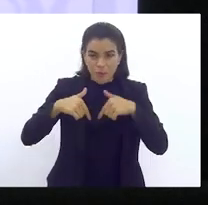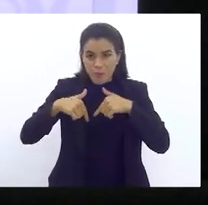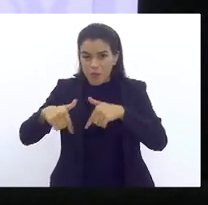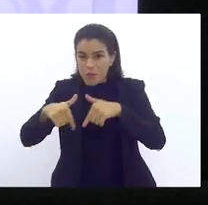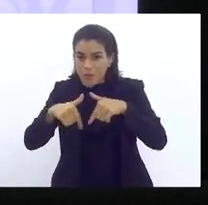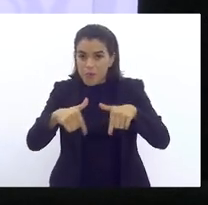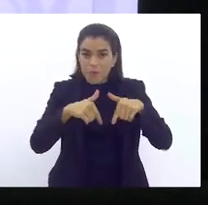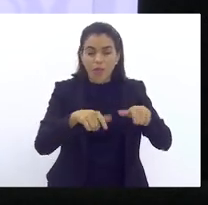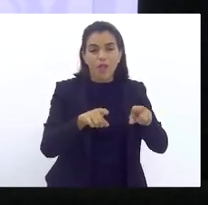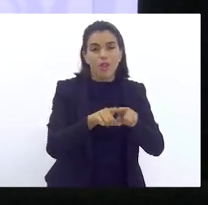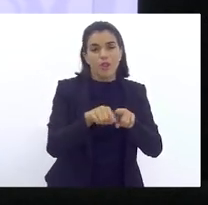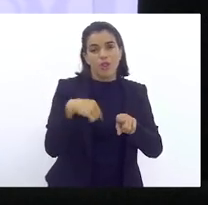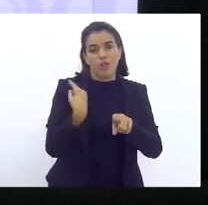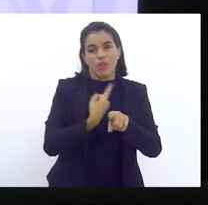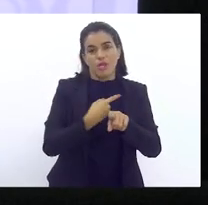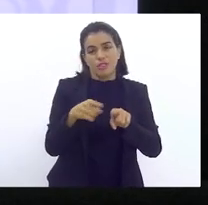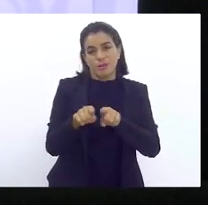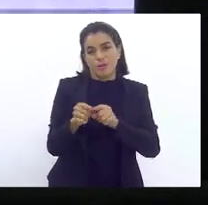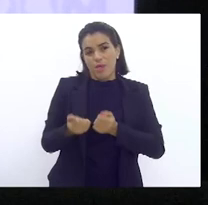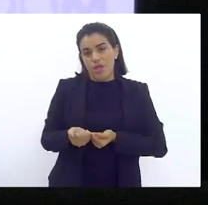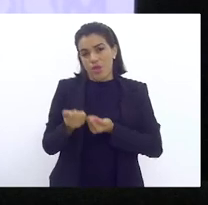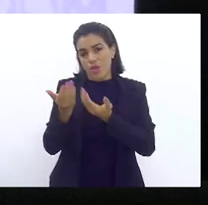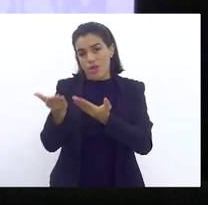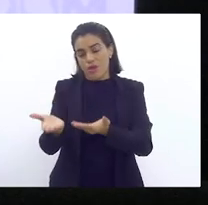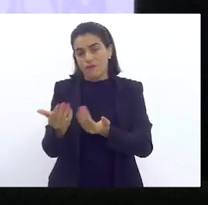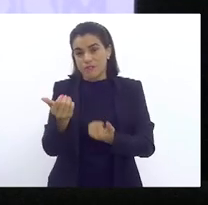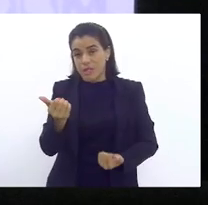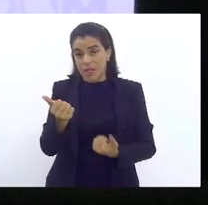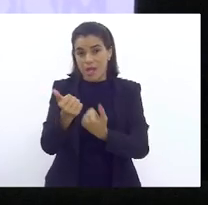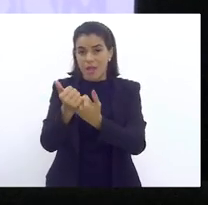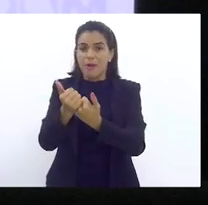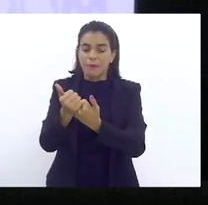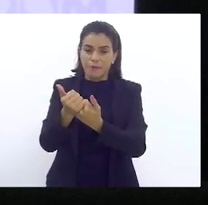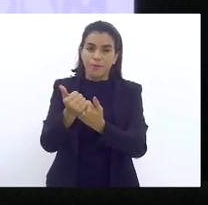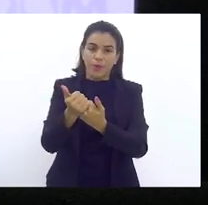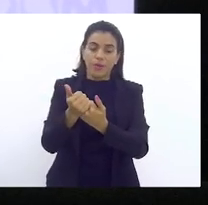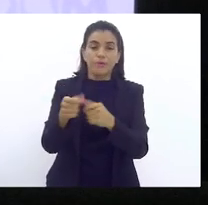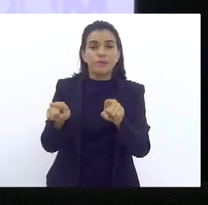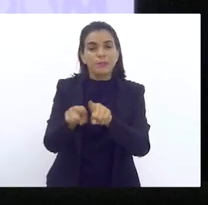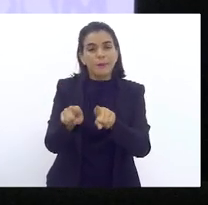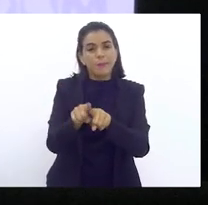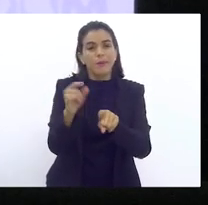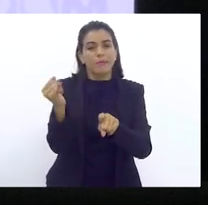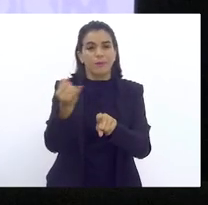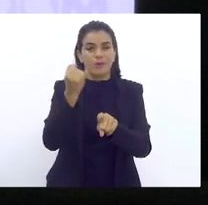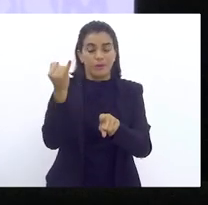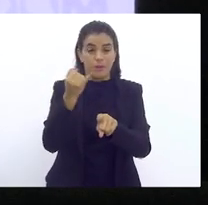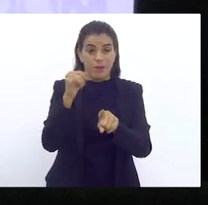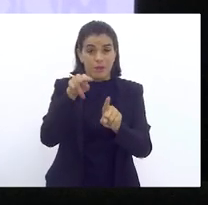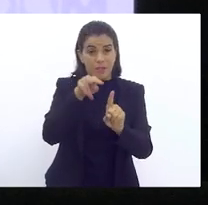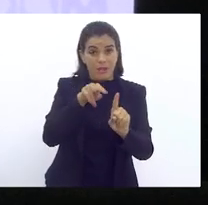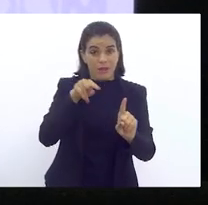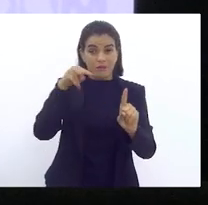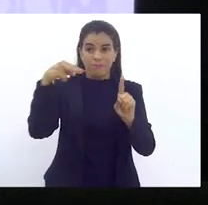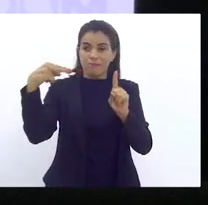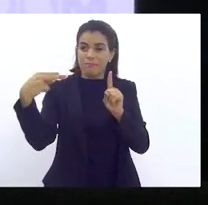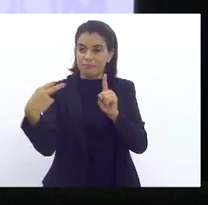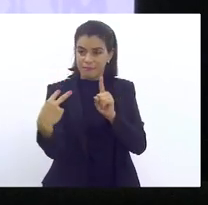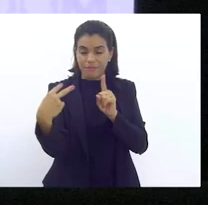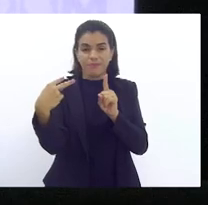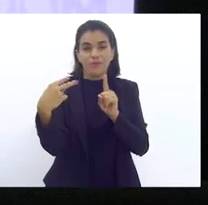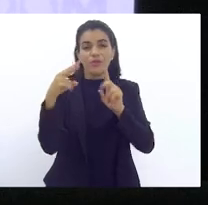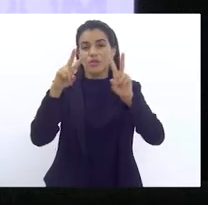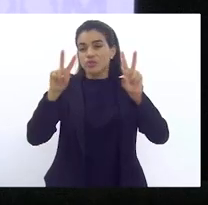oferecemos esse apoio tão fundamental importante dizer também que nessa perspectiva de